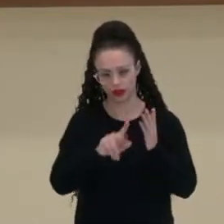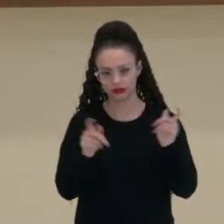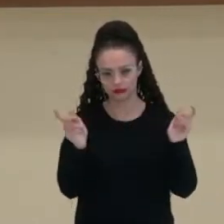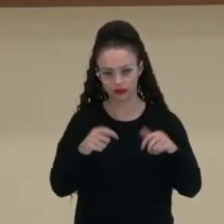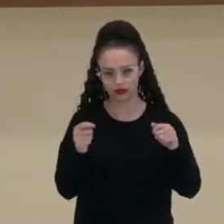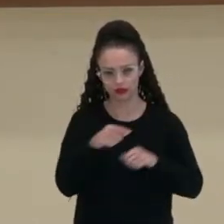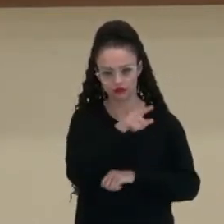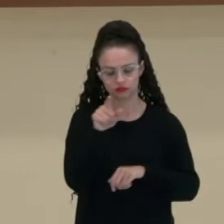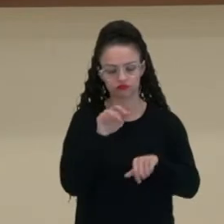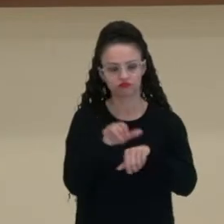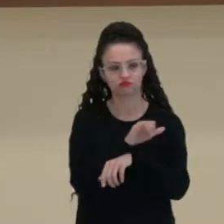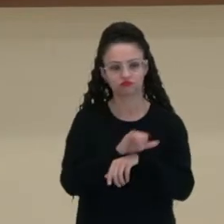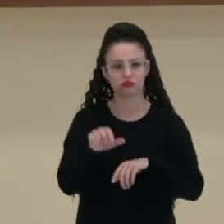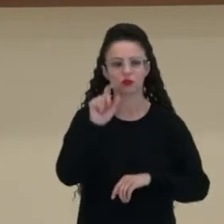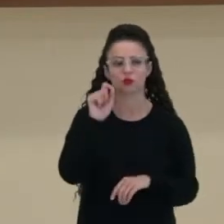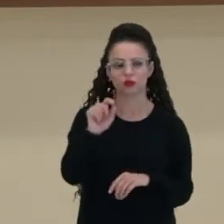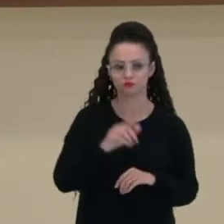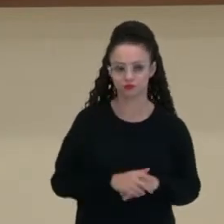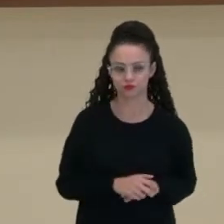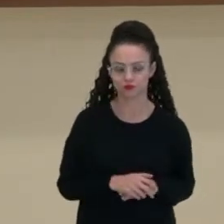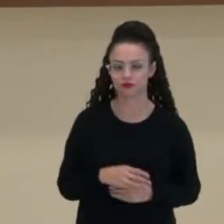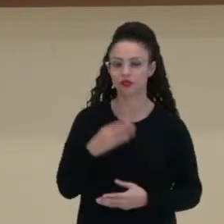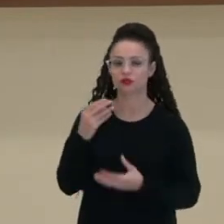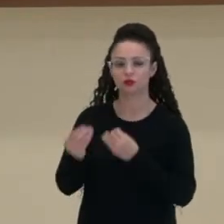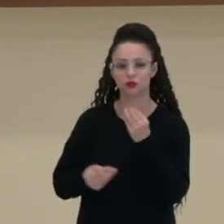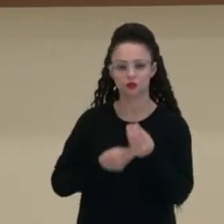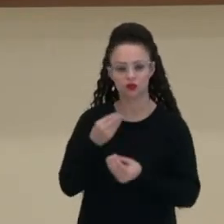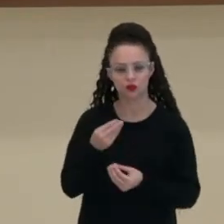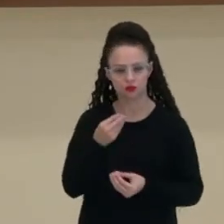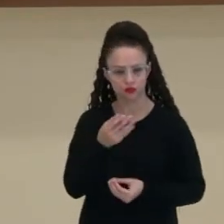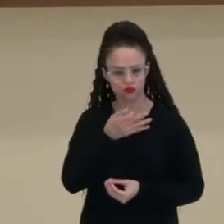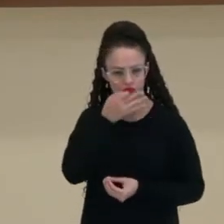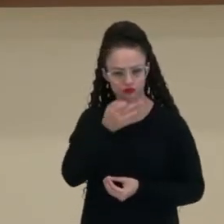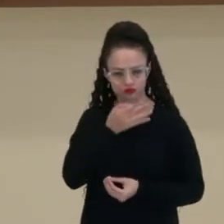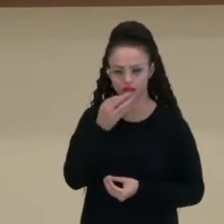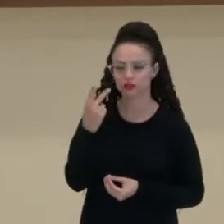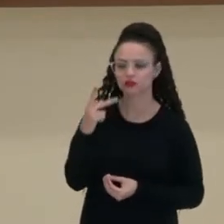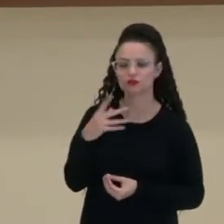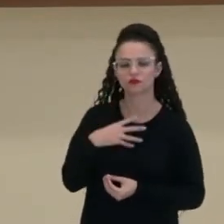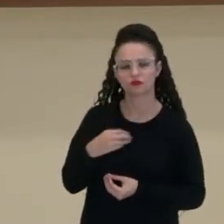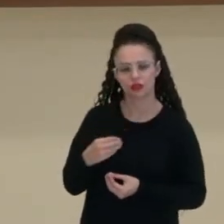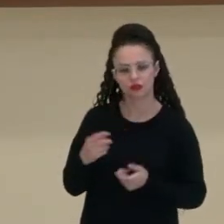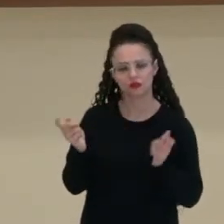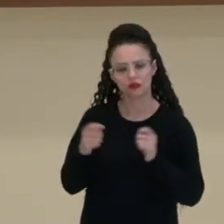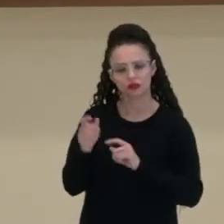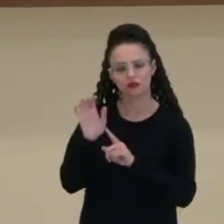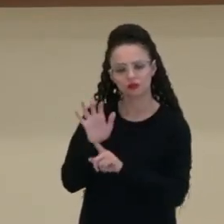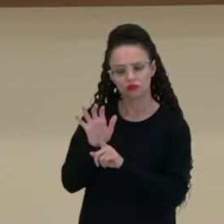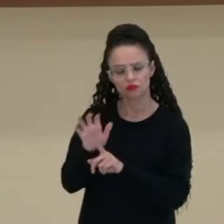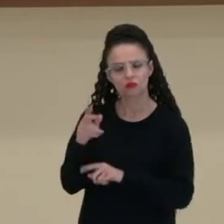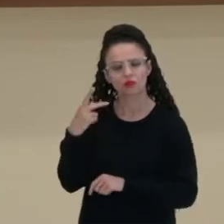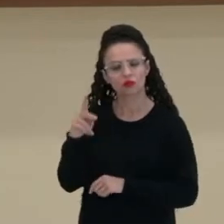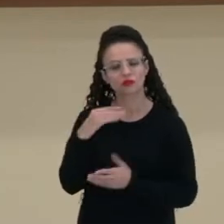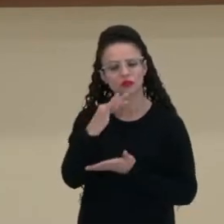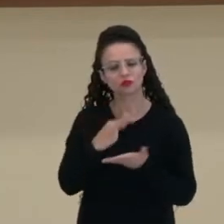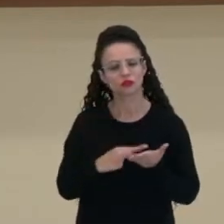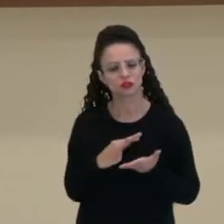que vocês podem fazer, seria: como a argumentação de seu filho produziu mudanças em seus